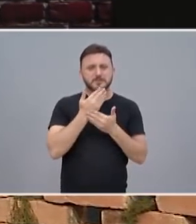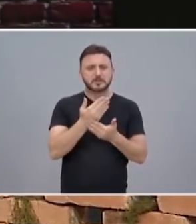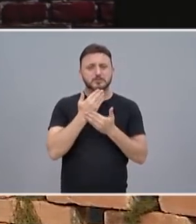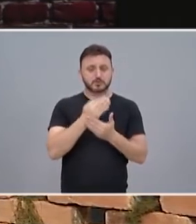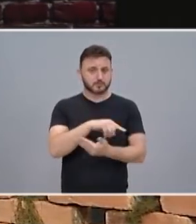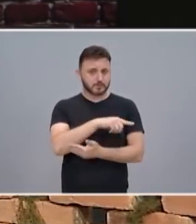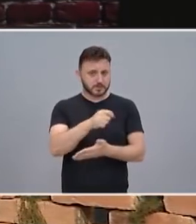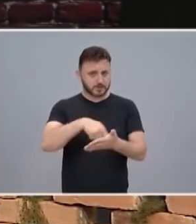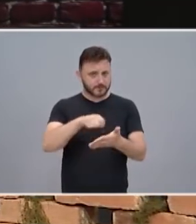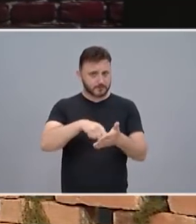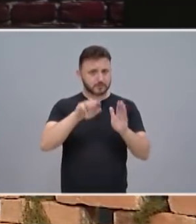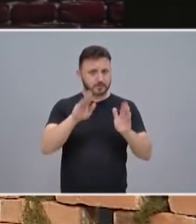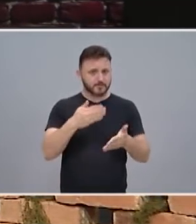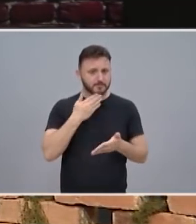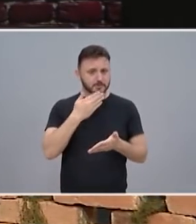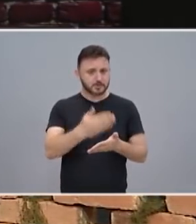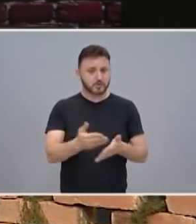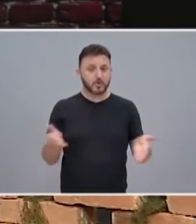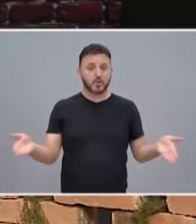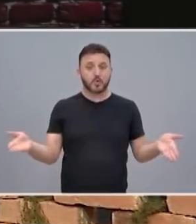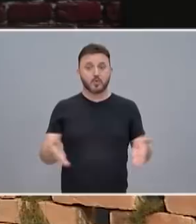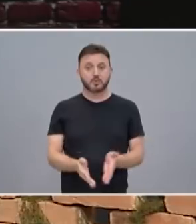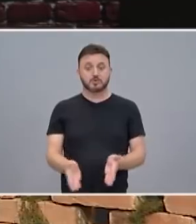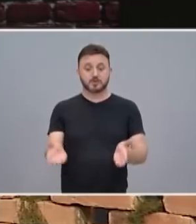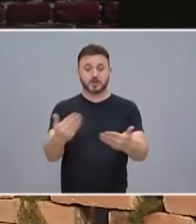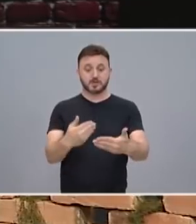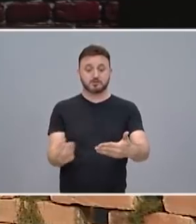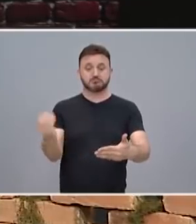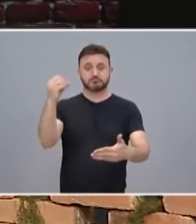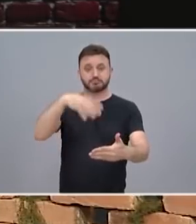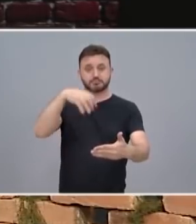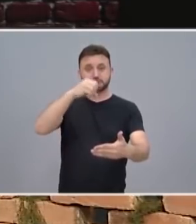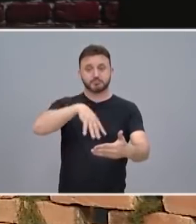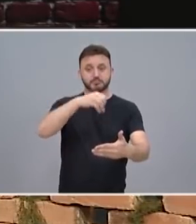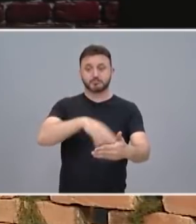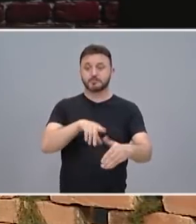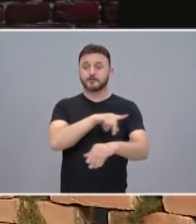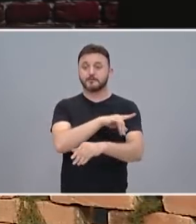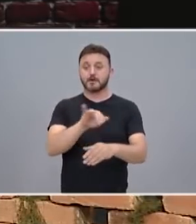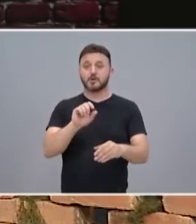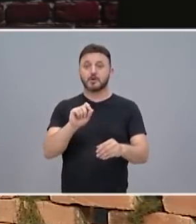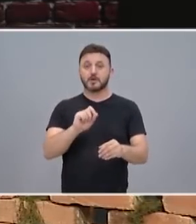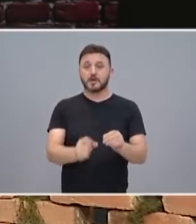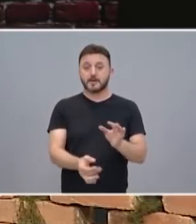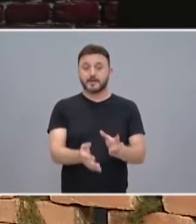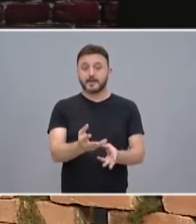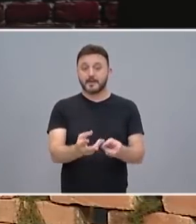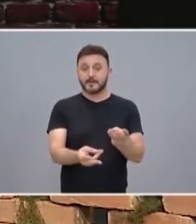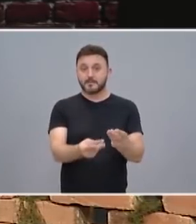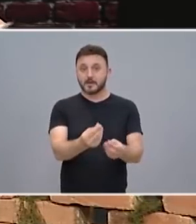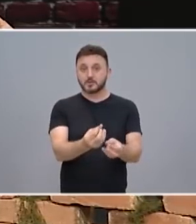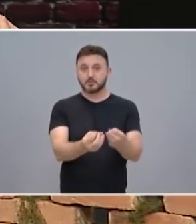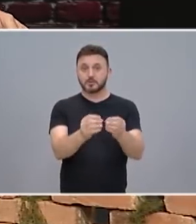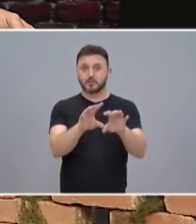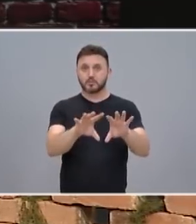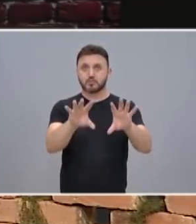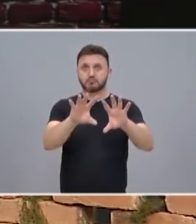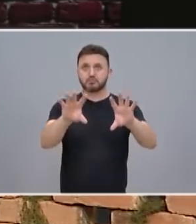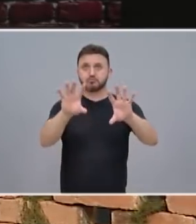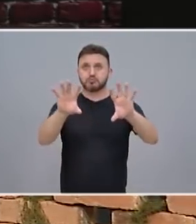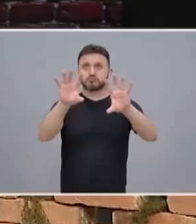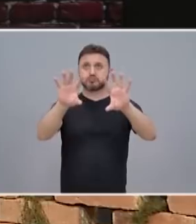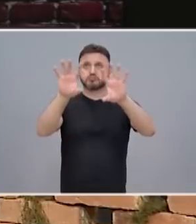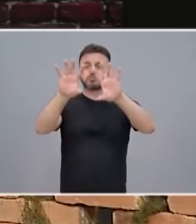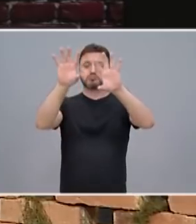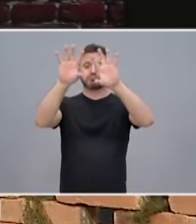vamos colocar todos esses pedidos hoje na arca. E esses pedidos serão queimados. Nesse sinal desta fumaça